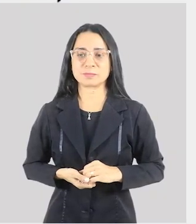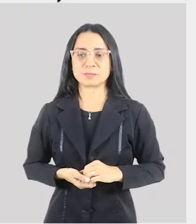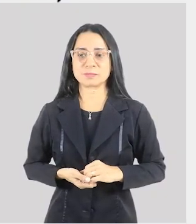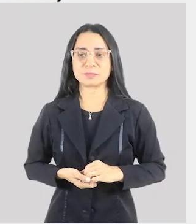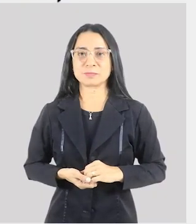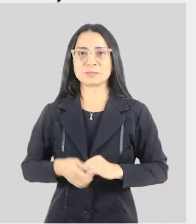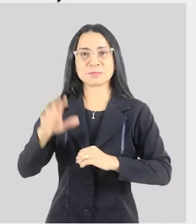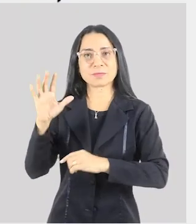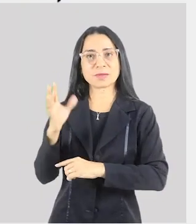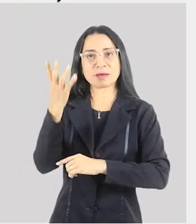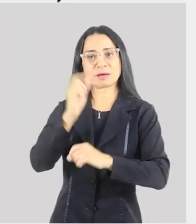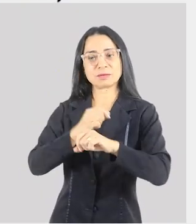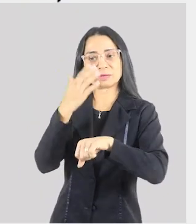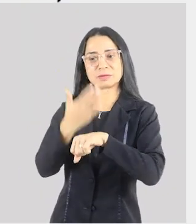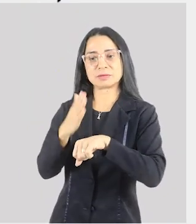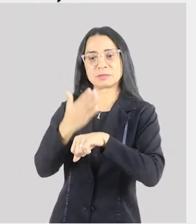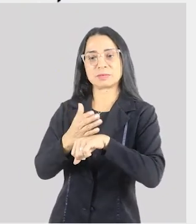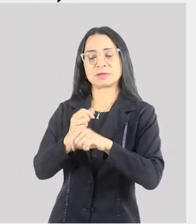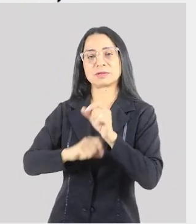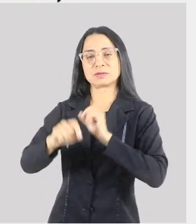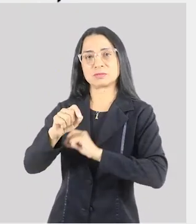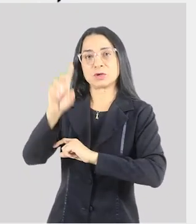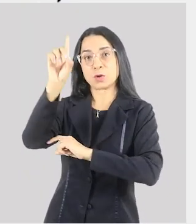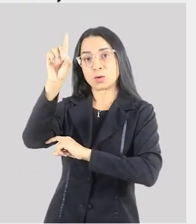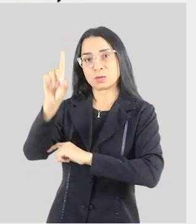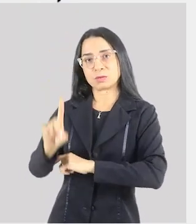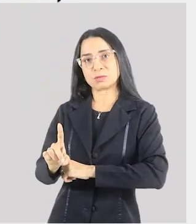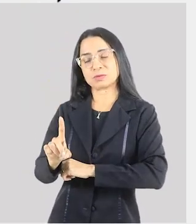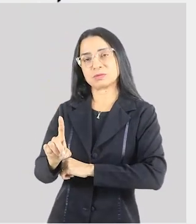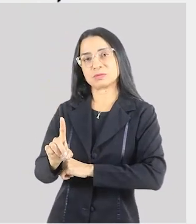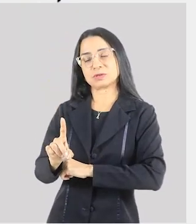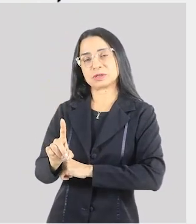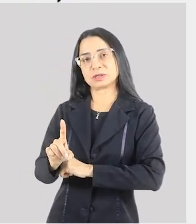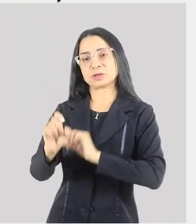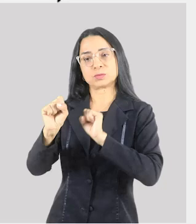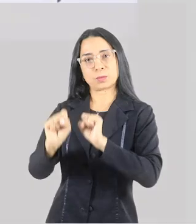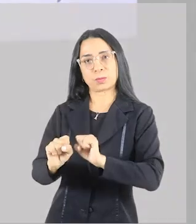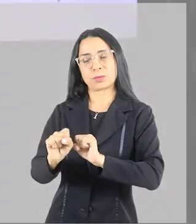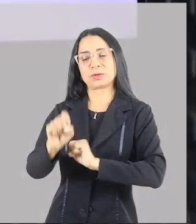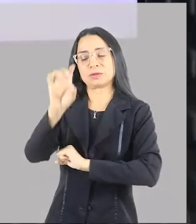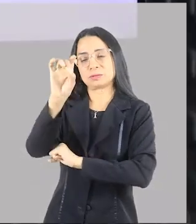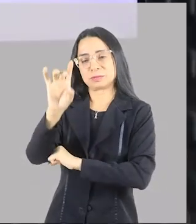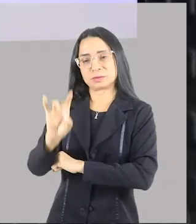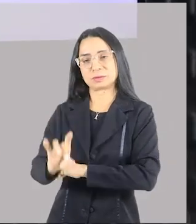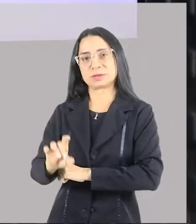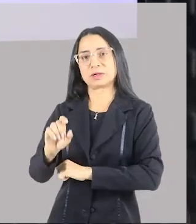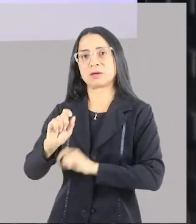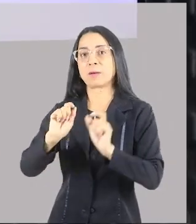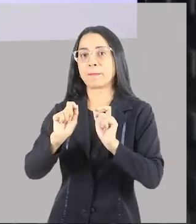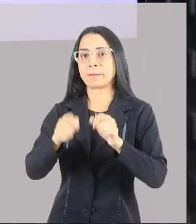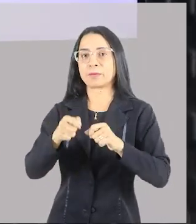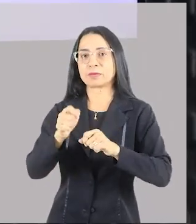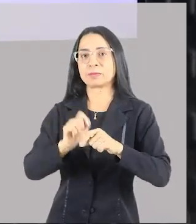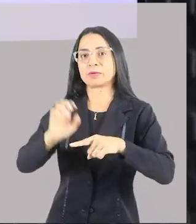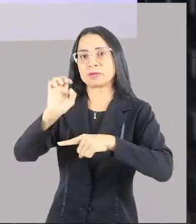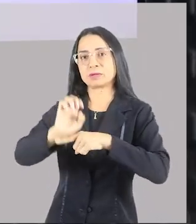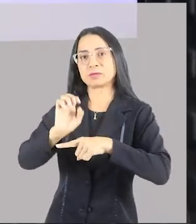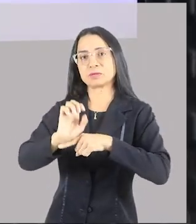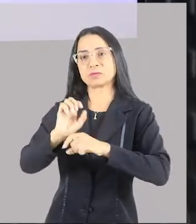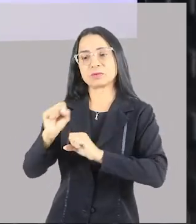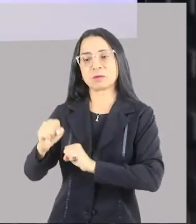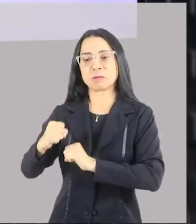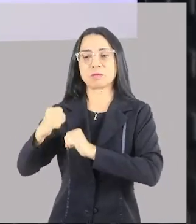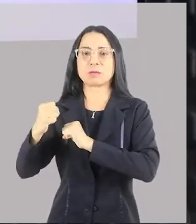Ela ocorre no exercício das prerrogativas públicas, aqueles poderes especiais que possibilitam o Estado a